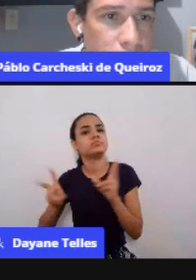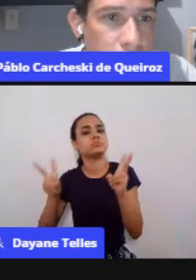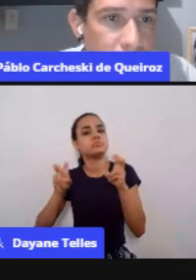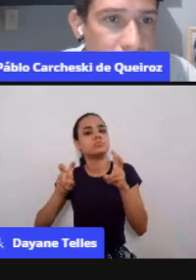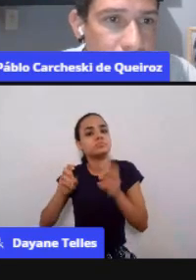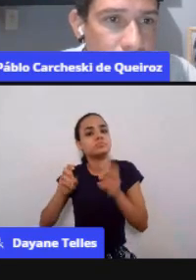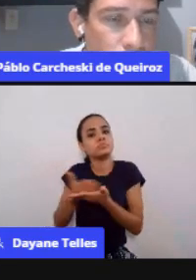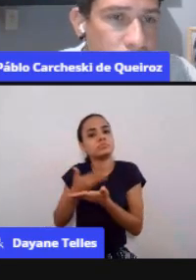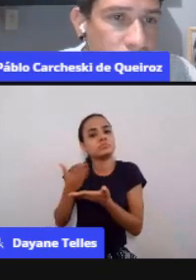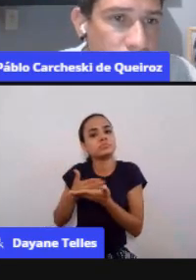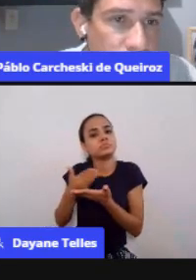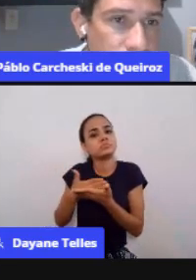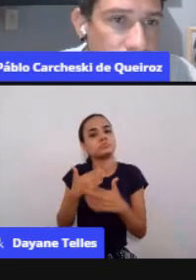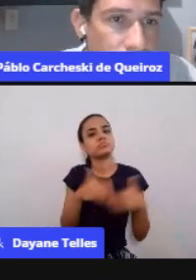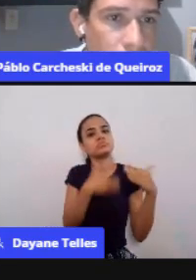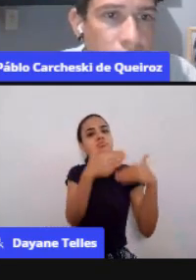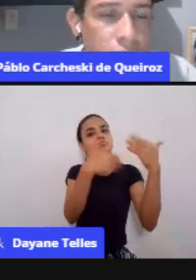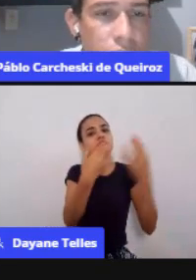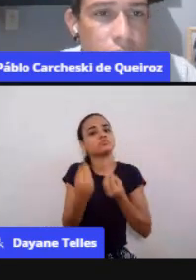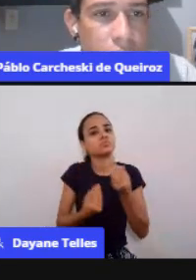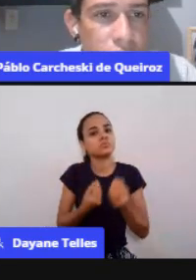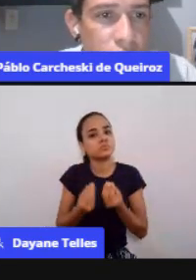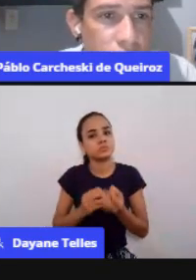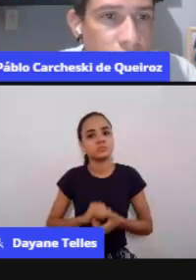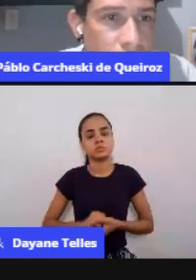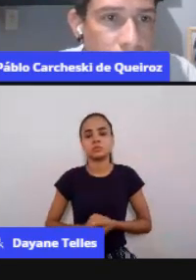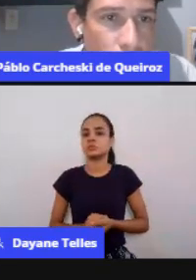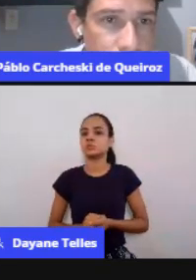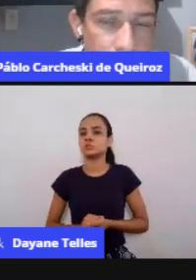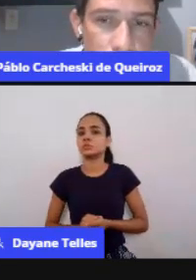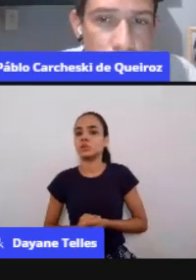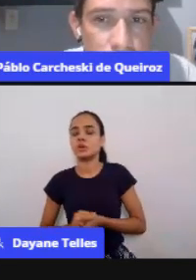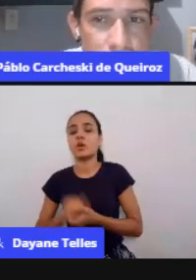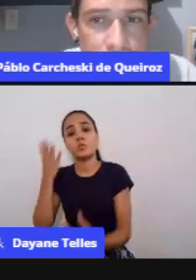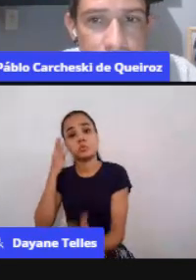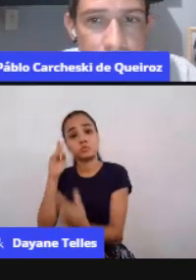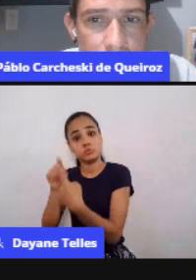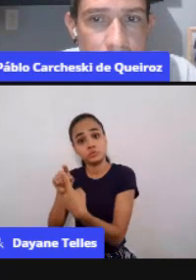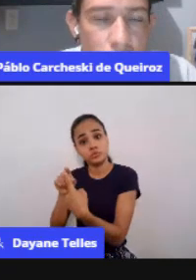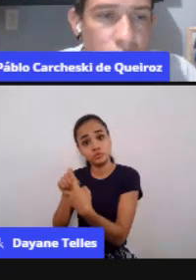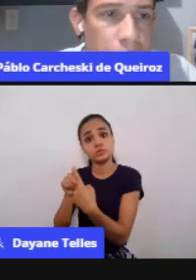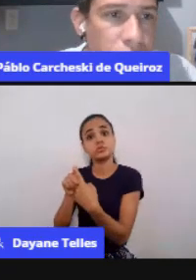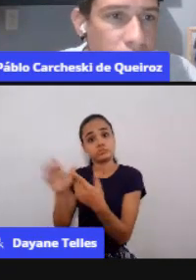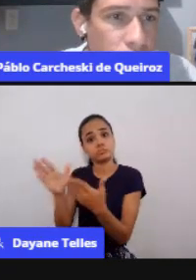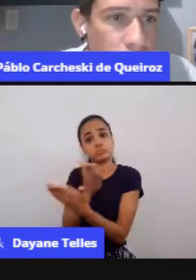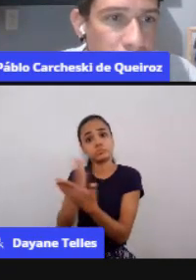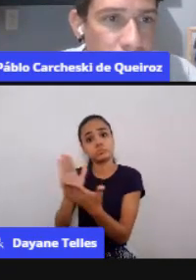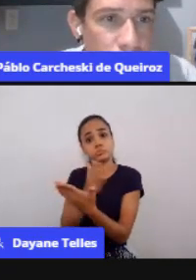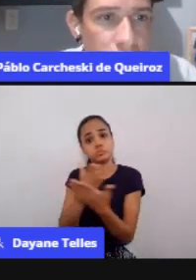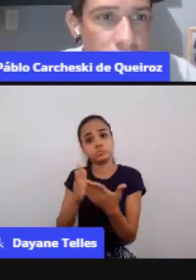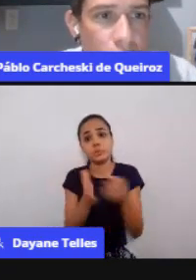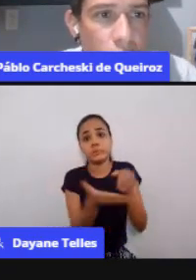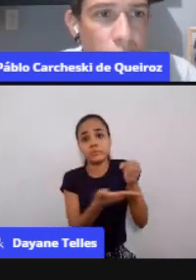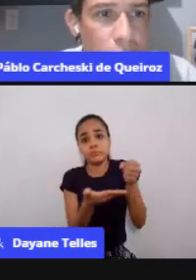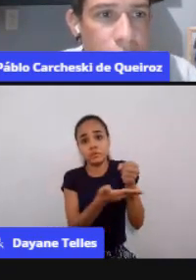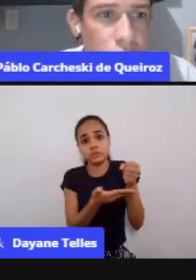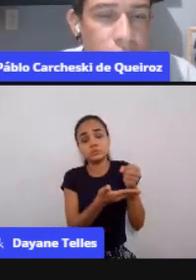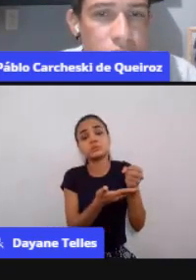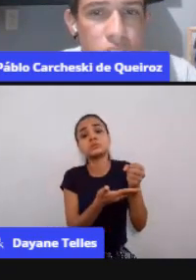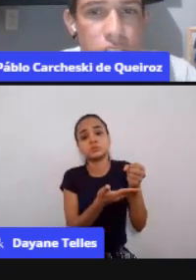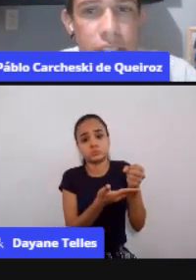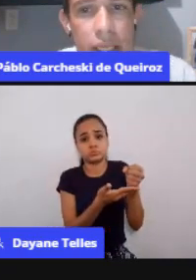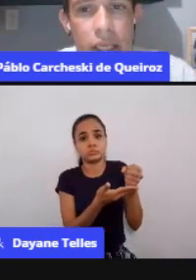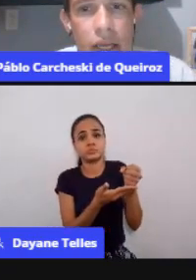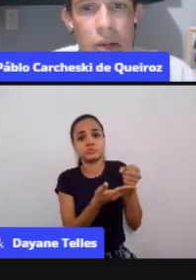com determinados objetivos, e a gente gosta muito de receber a contrapartida dos professores. Então, é um momento